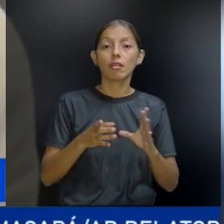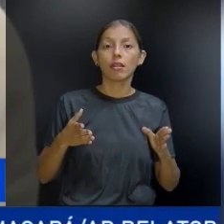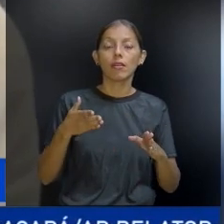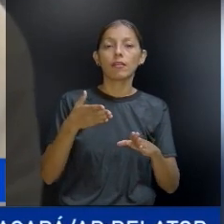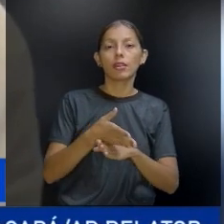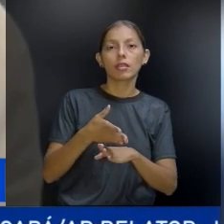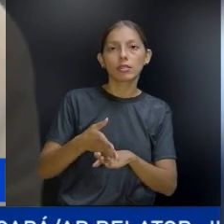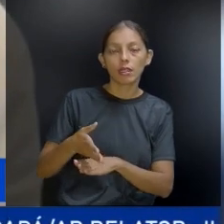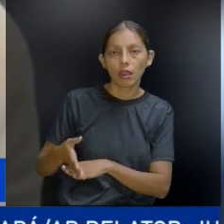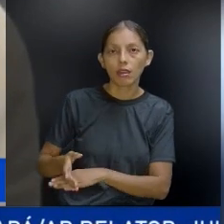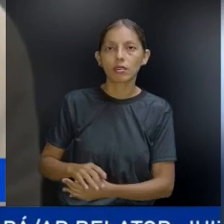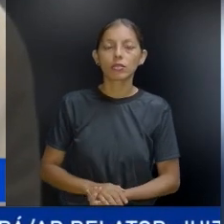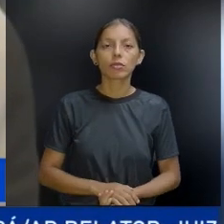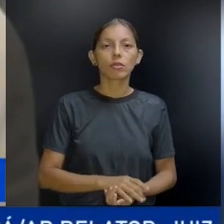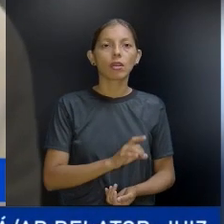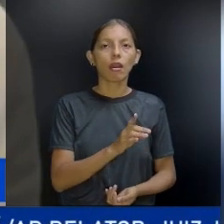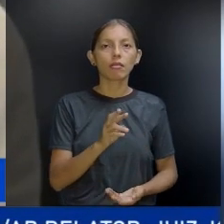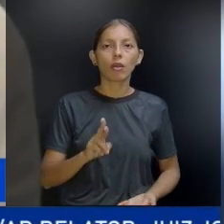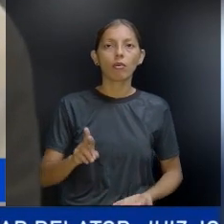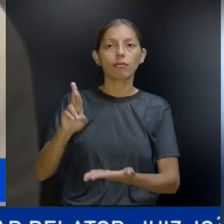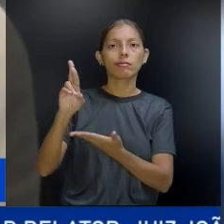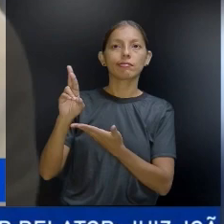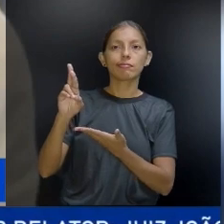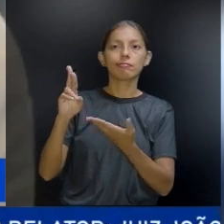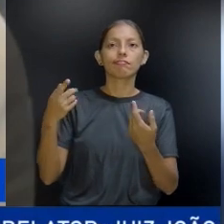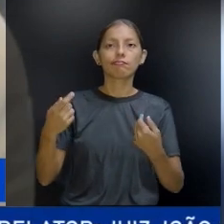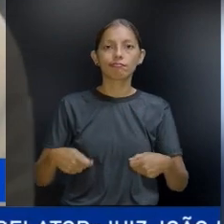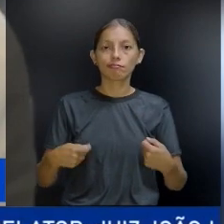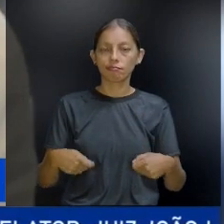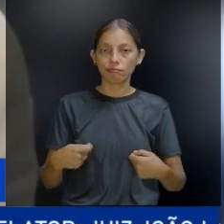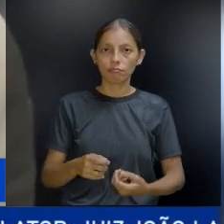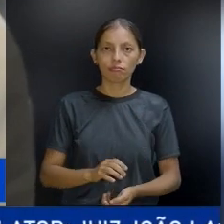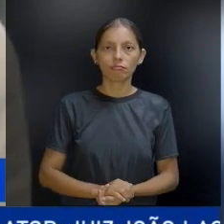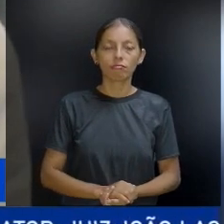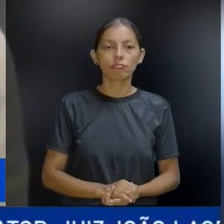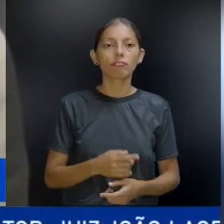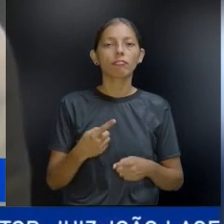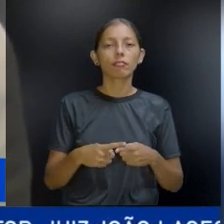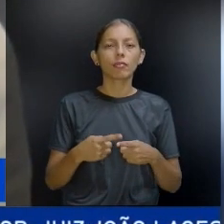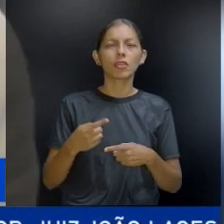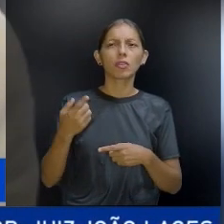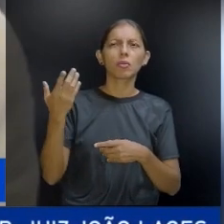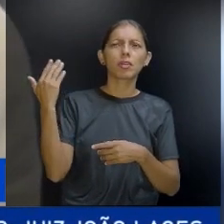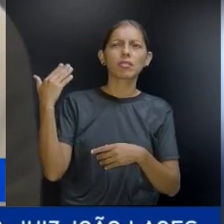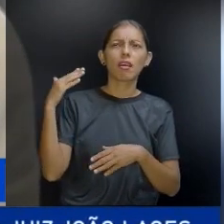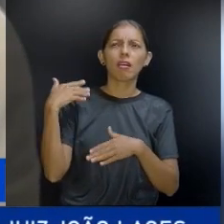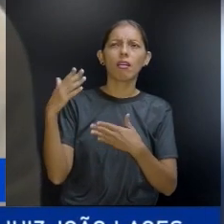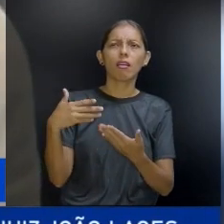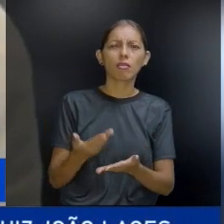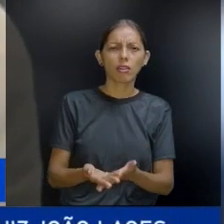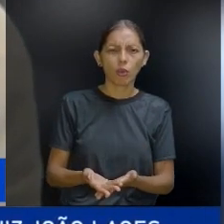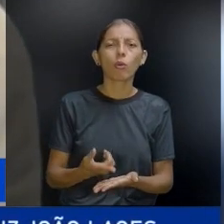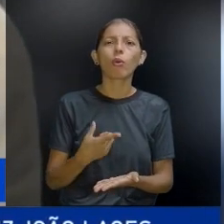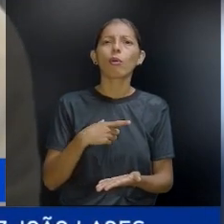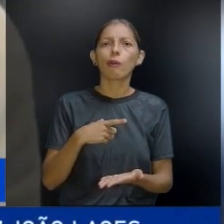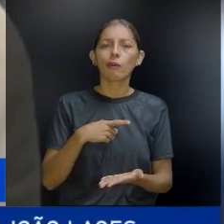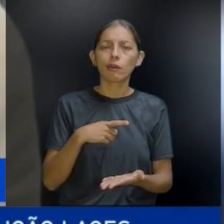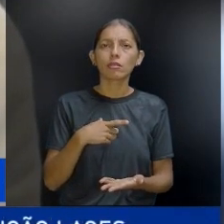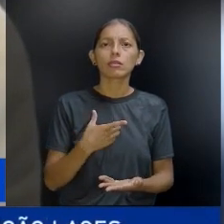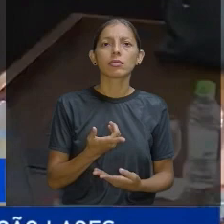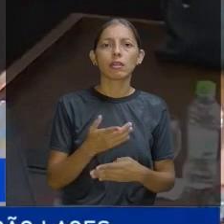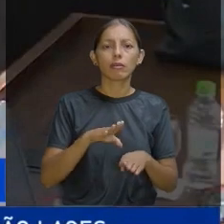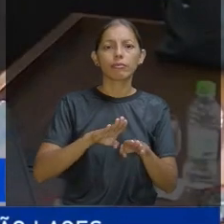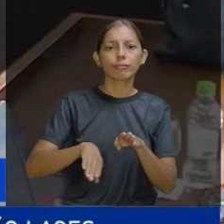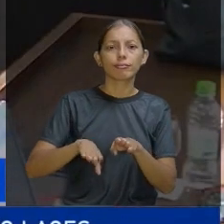representatividade, porque historicamente elas foram excluídas e ainda são excluídas. Então, estou totalmente de